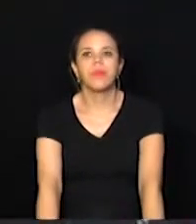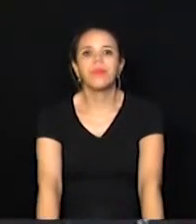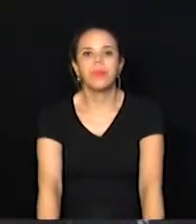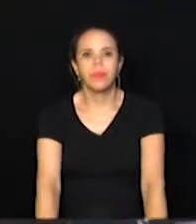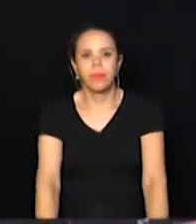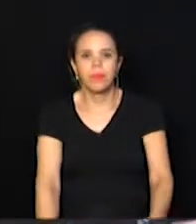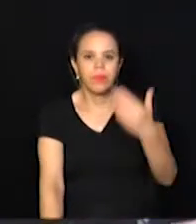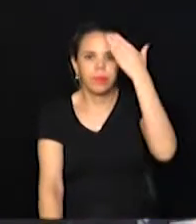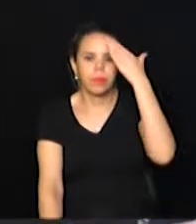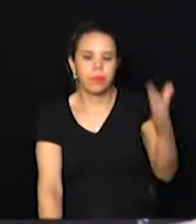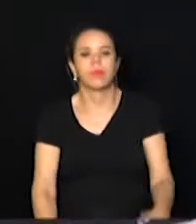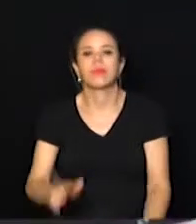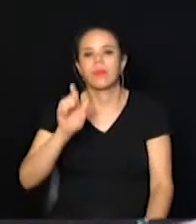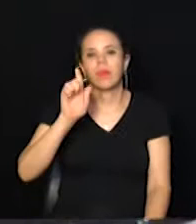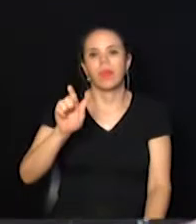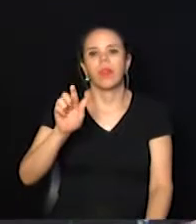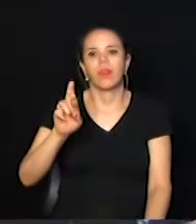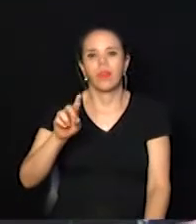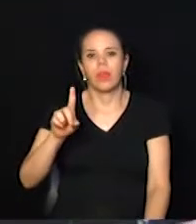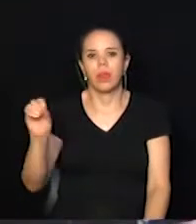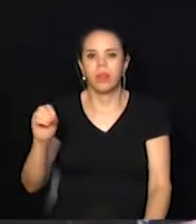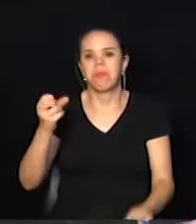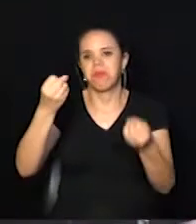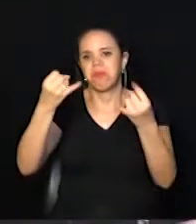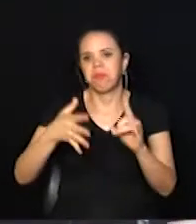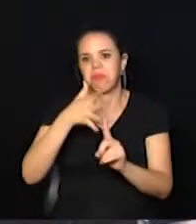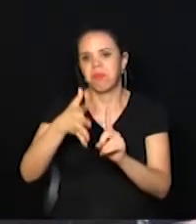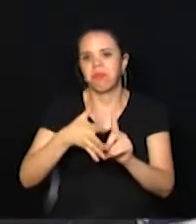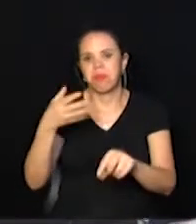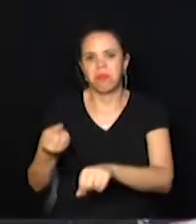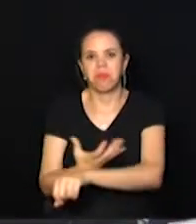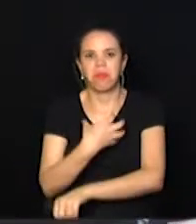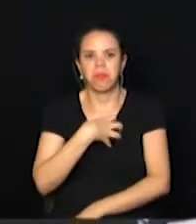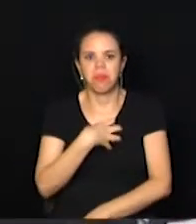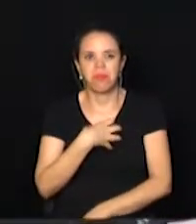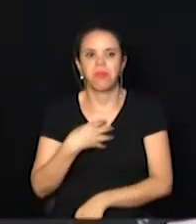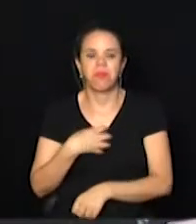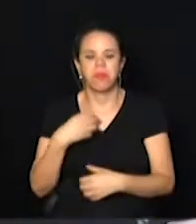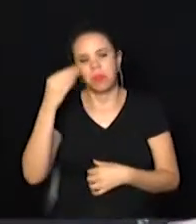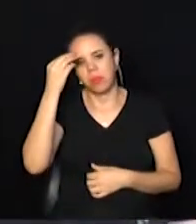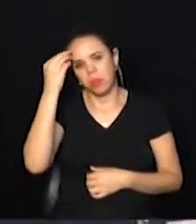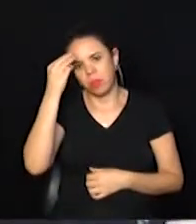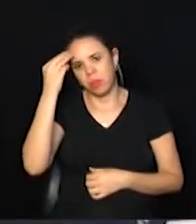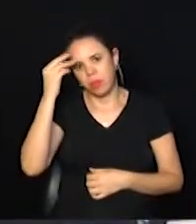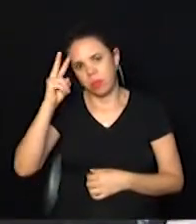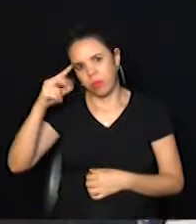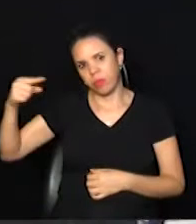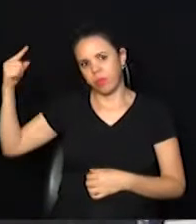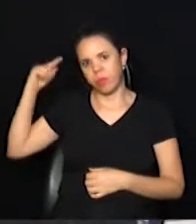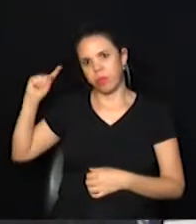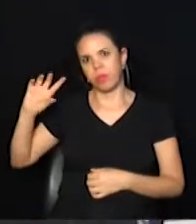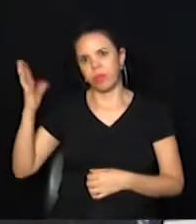Muitíssimo obrigada, Gerardo. Depois desse relato emocionado, né, carregado de memórias ali, é